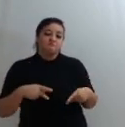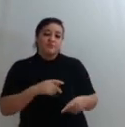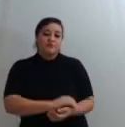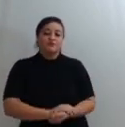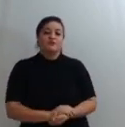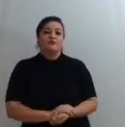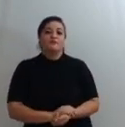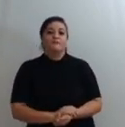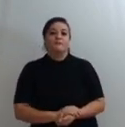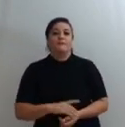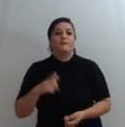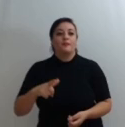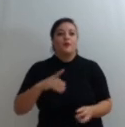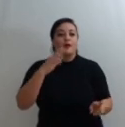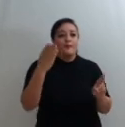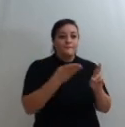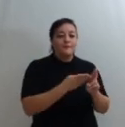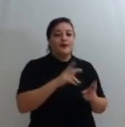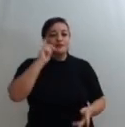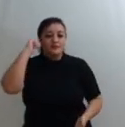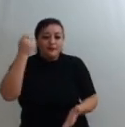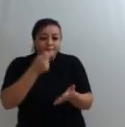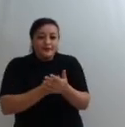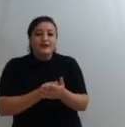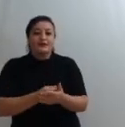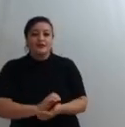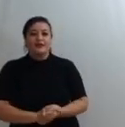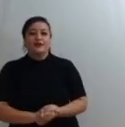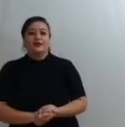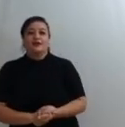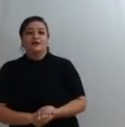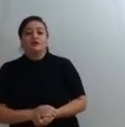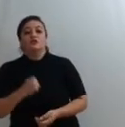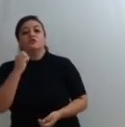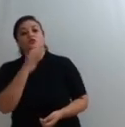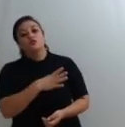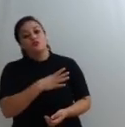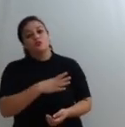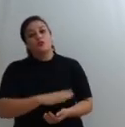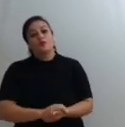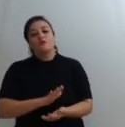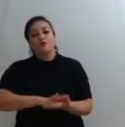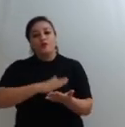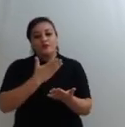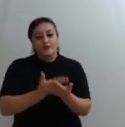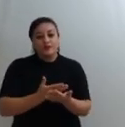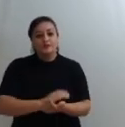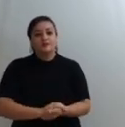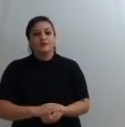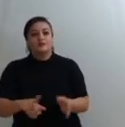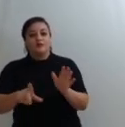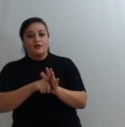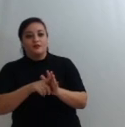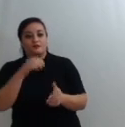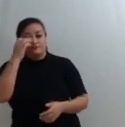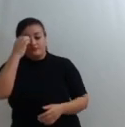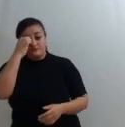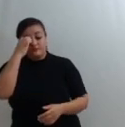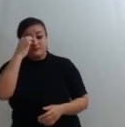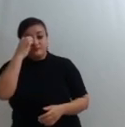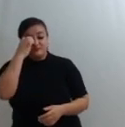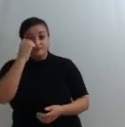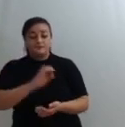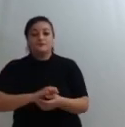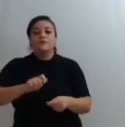pelo impetrante, não é em relação à aplicação imediata ou prospectiva do novo requisito objetivo traduzido com a mencionada lei, ausência de falta grave nos últimos 12